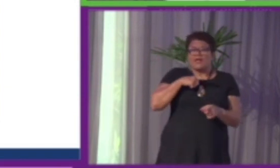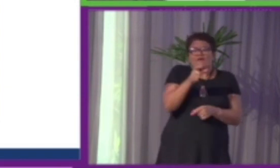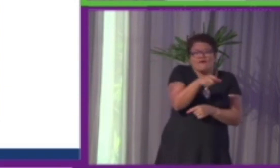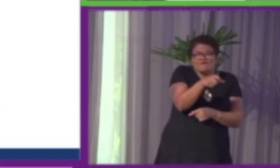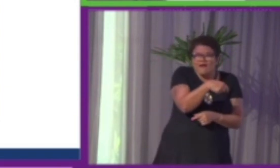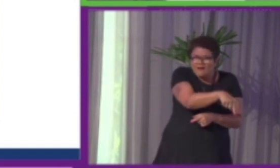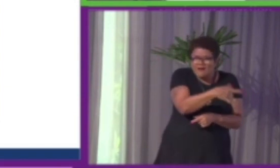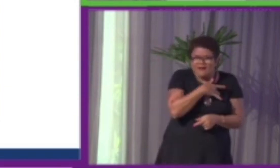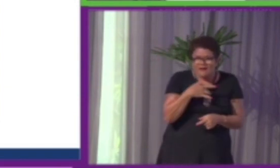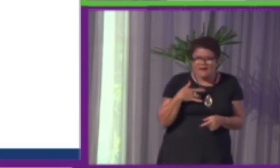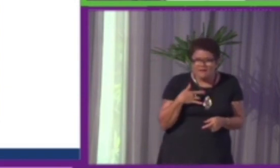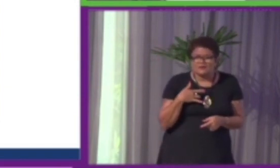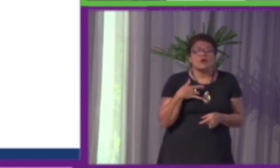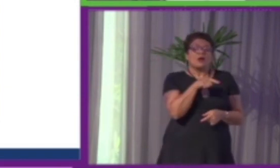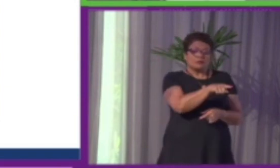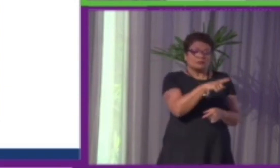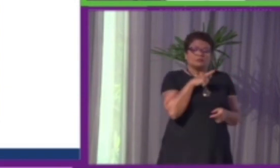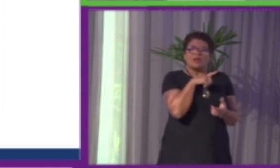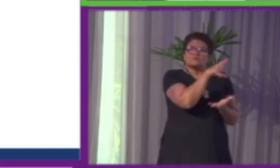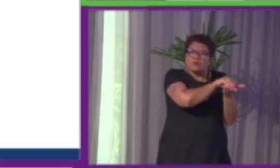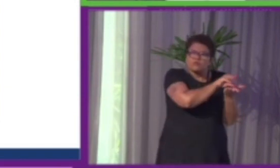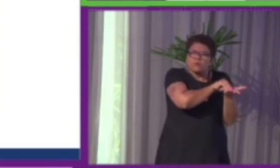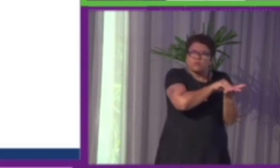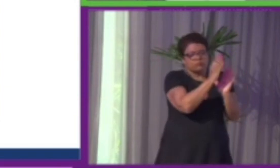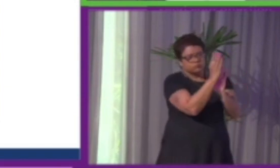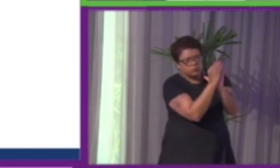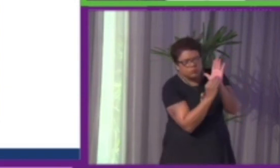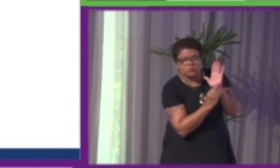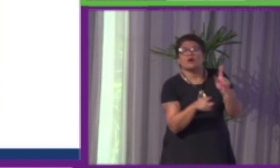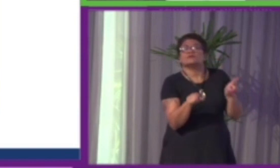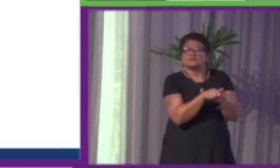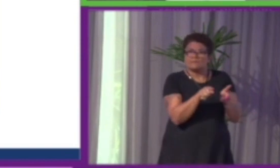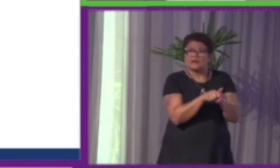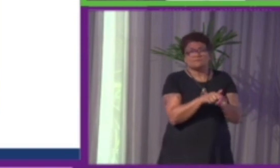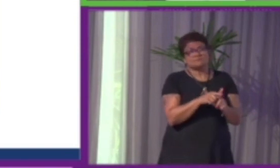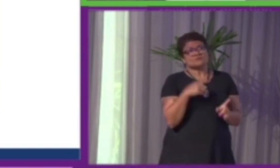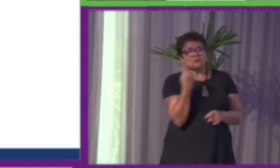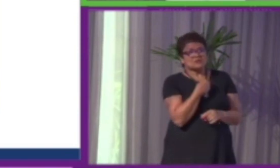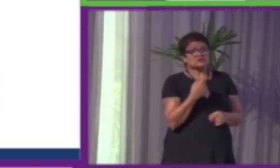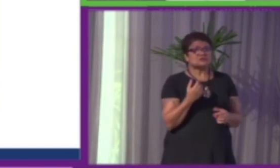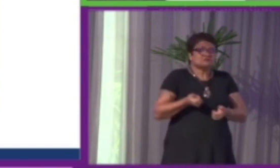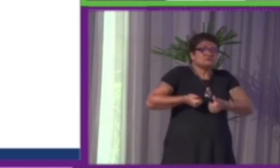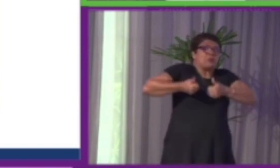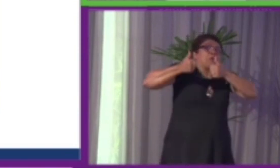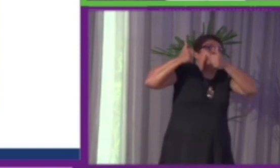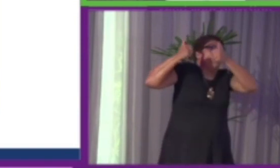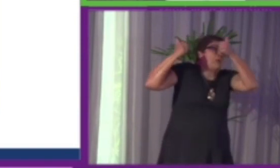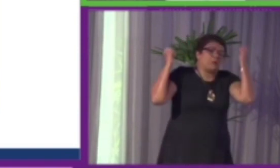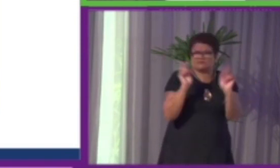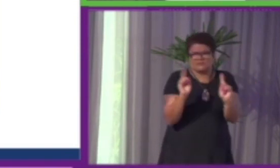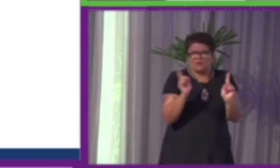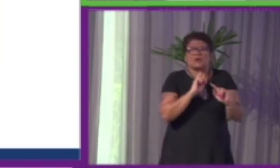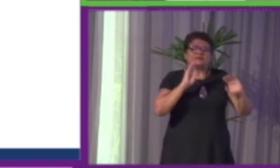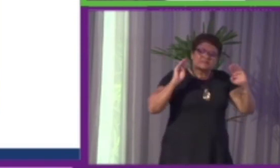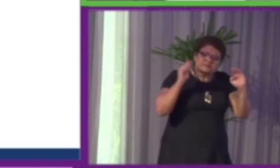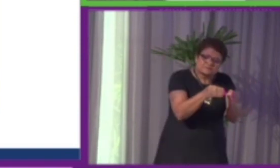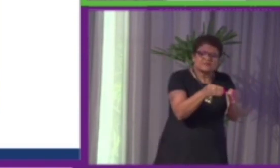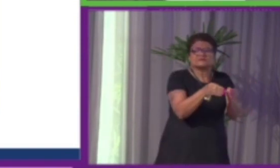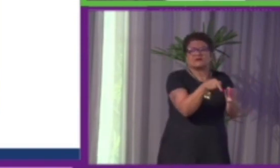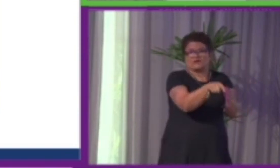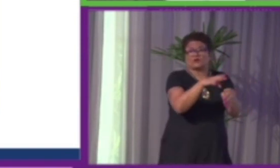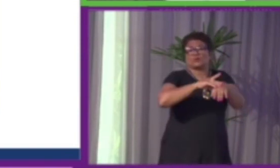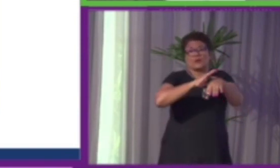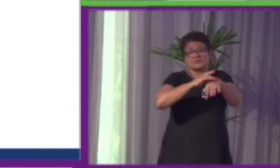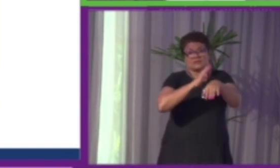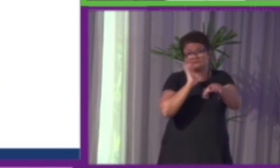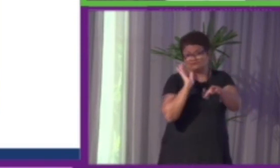próprios dados que já são coletados por lá. Para a gente não funcionava tanto porque a fibrose cística é uma doença muito específica, que a maior parte dos pacientes,